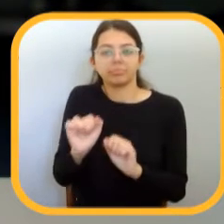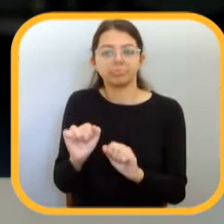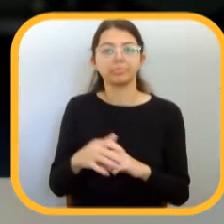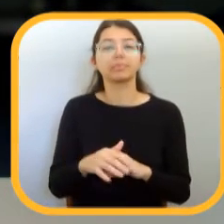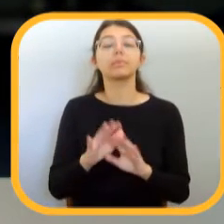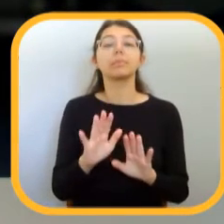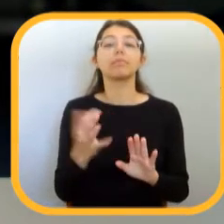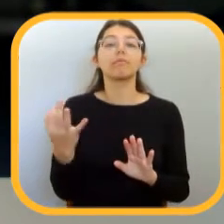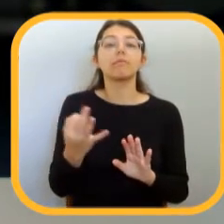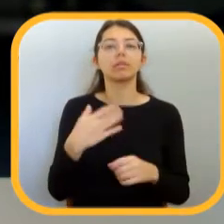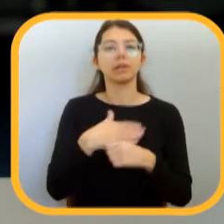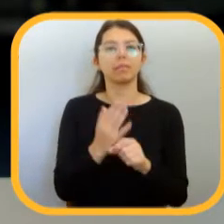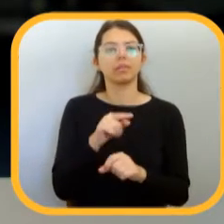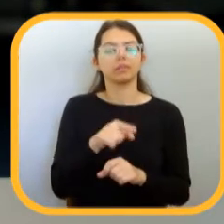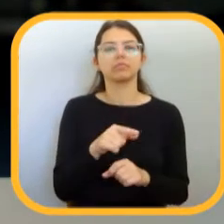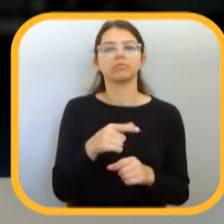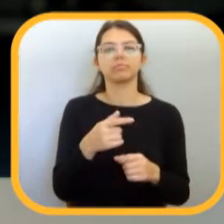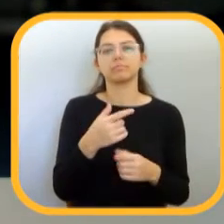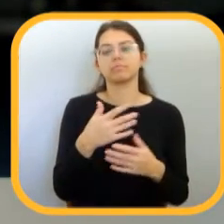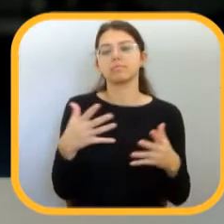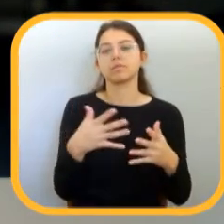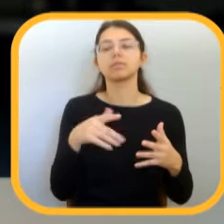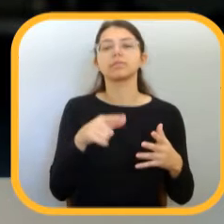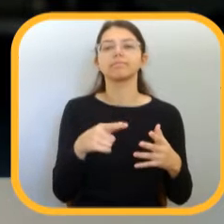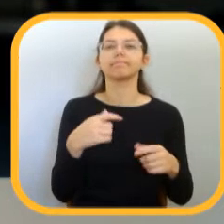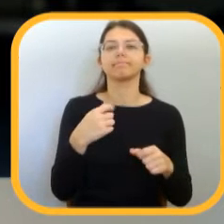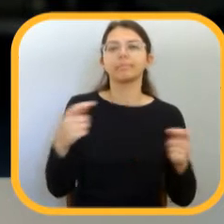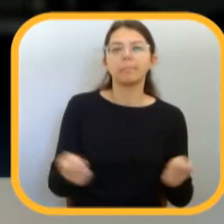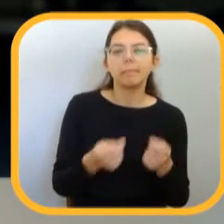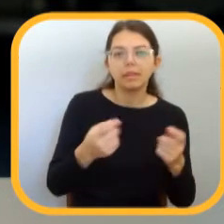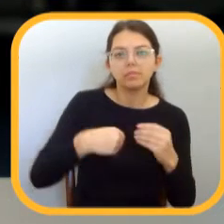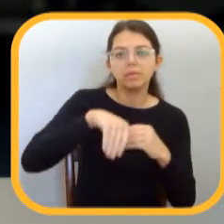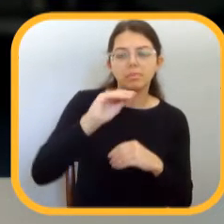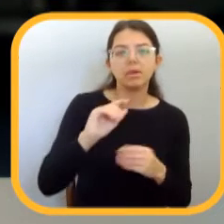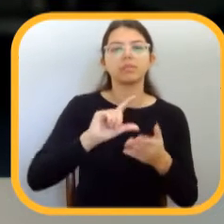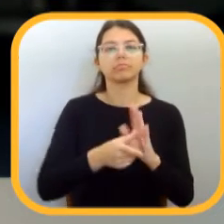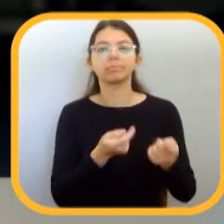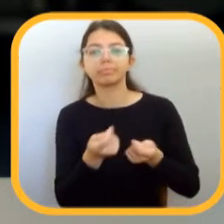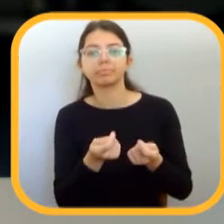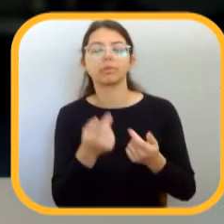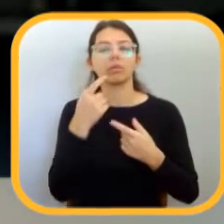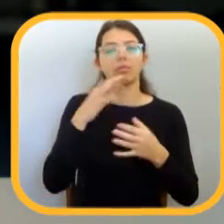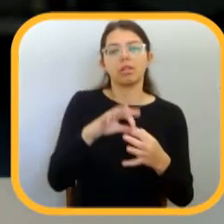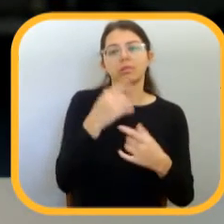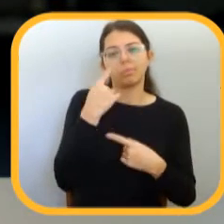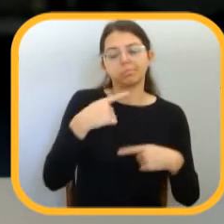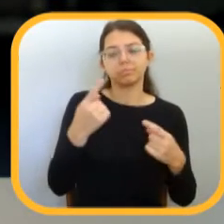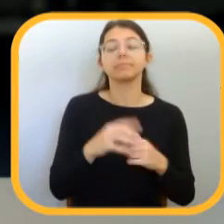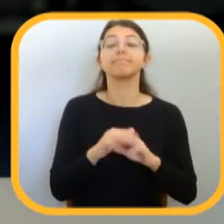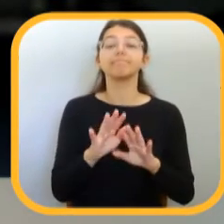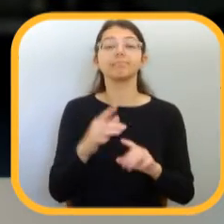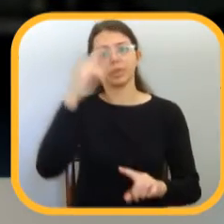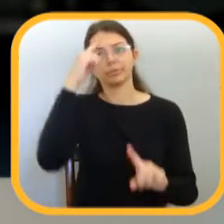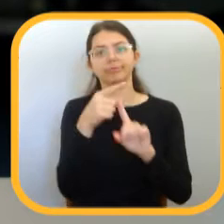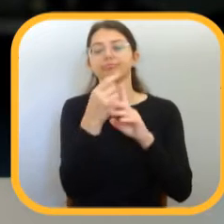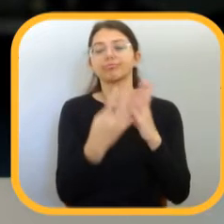prática. Apesar disso, muitos desses gabinetes acumulam, por exemplo, funções de marketing, gestão de projetos ou relações públicas. E alguns dos